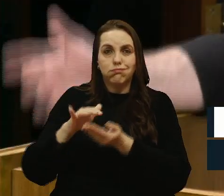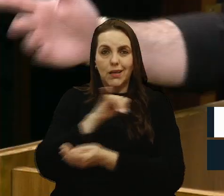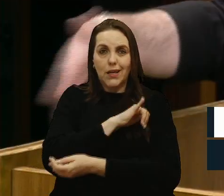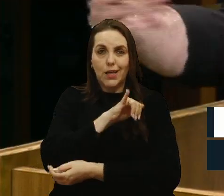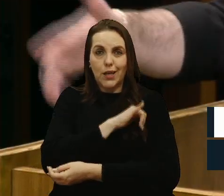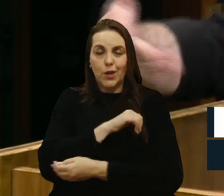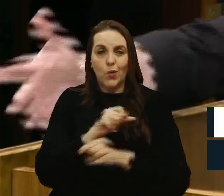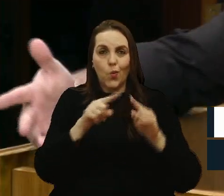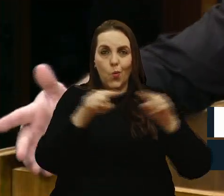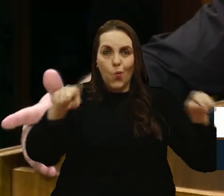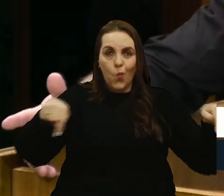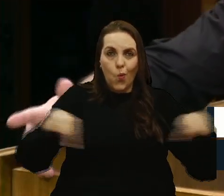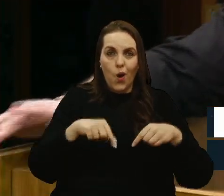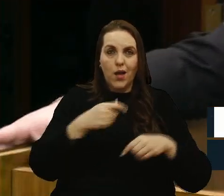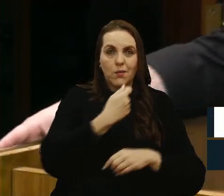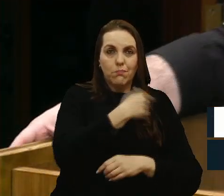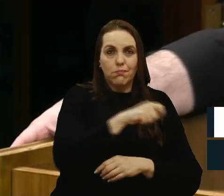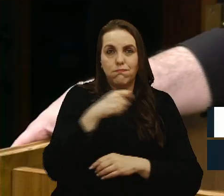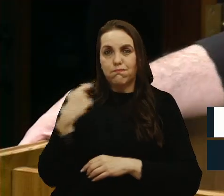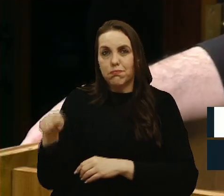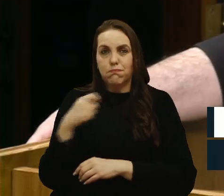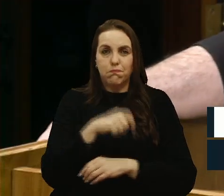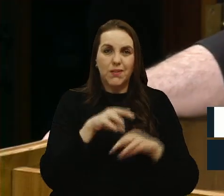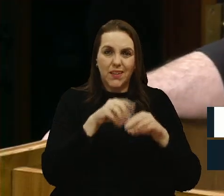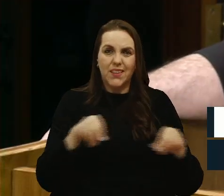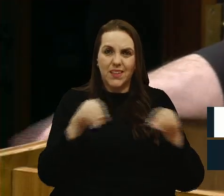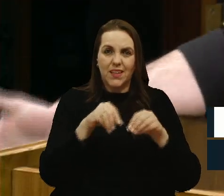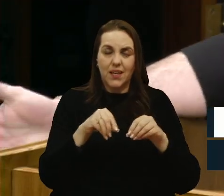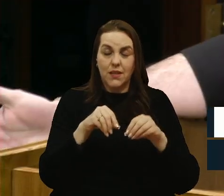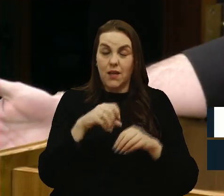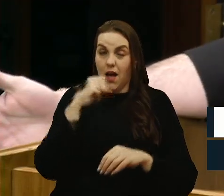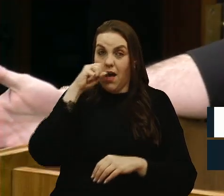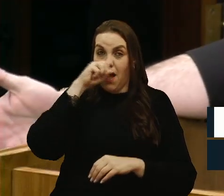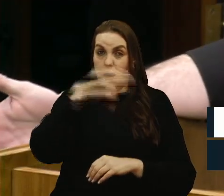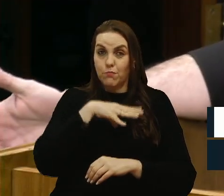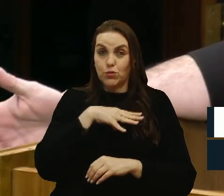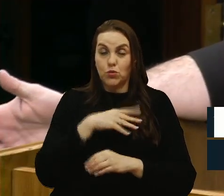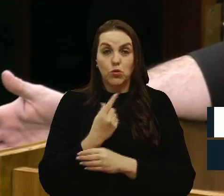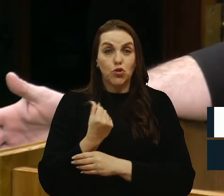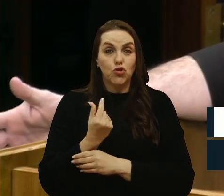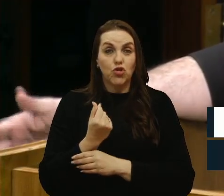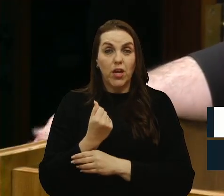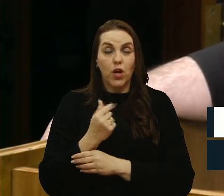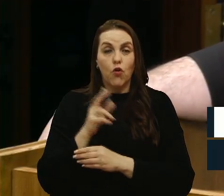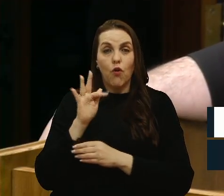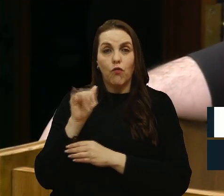tênis, dentre outras barbaridades e absurdos, com o dinheiro do Funrix.